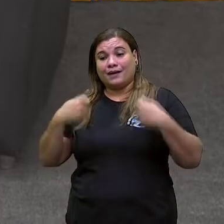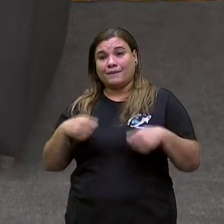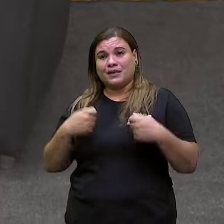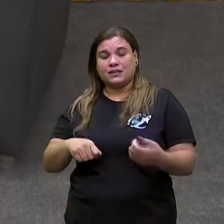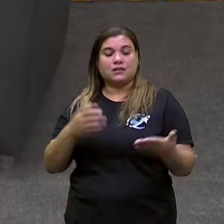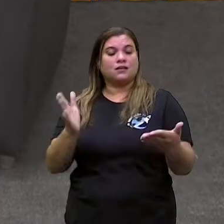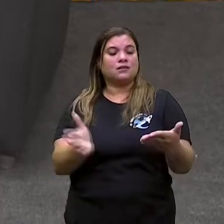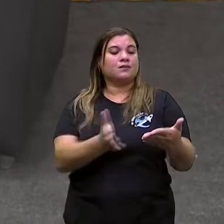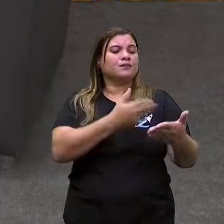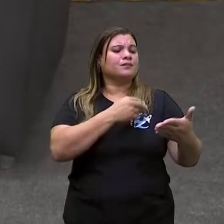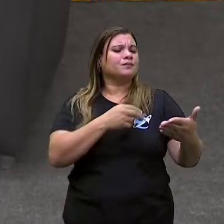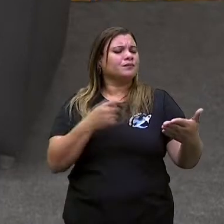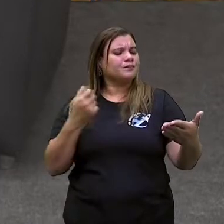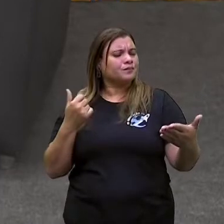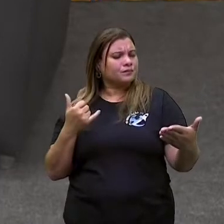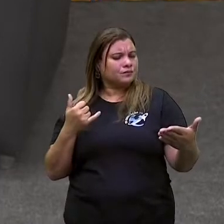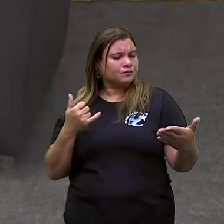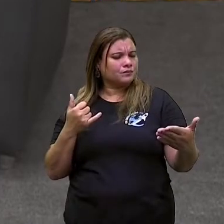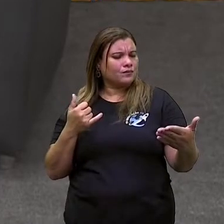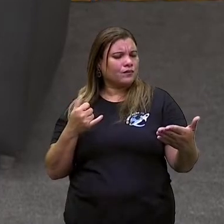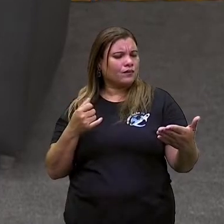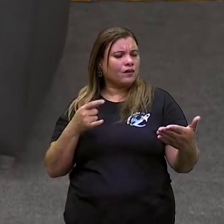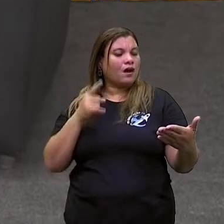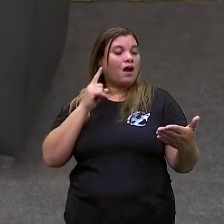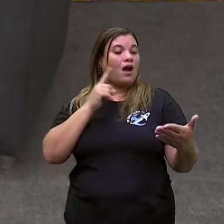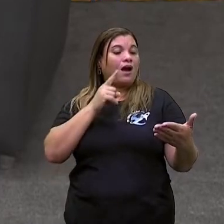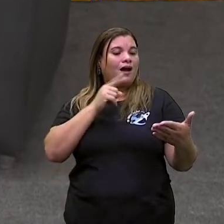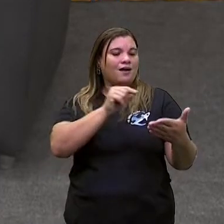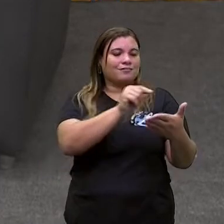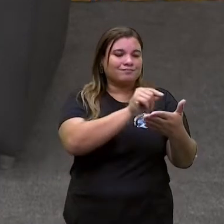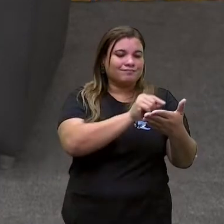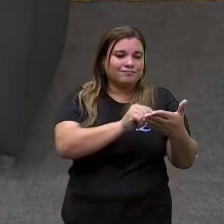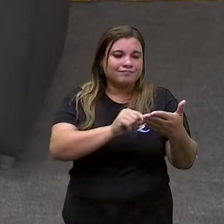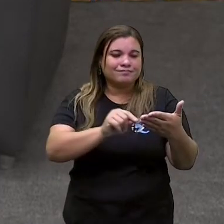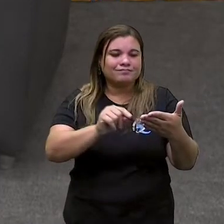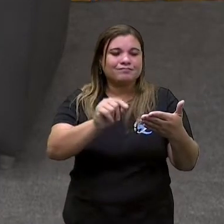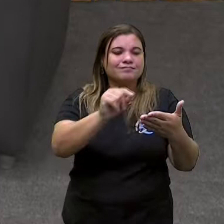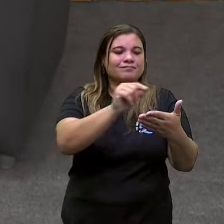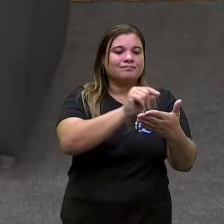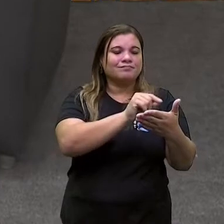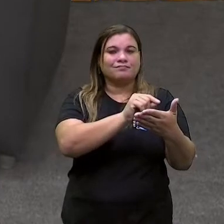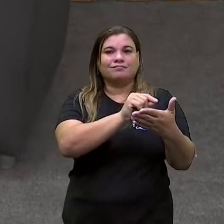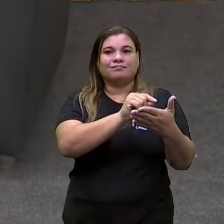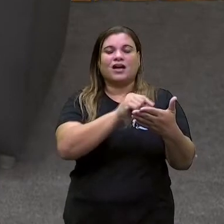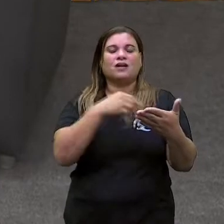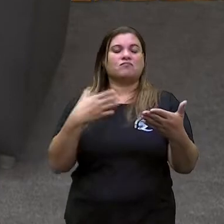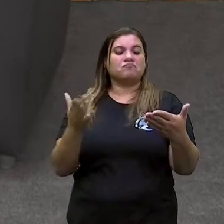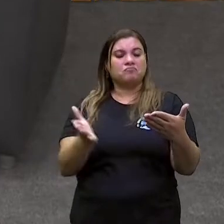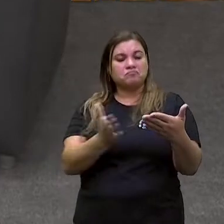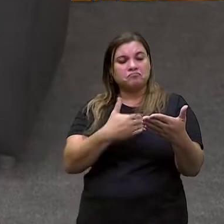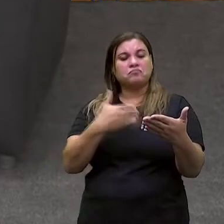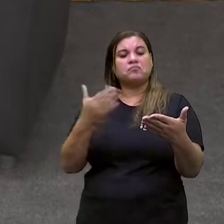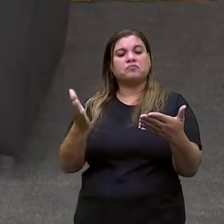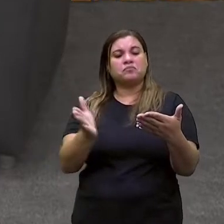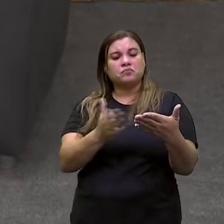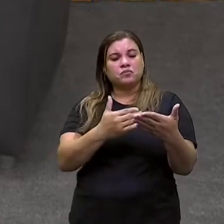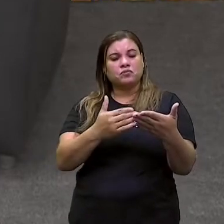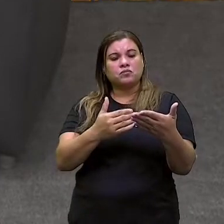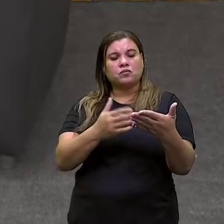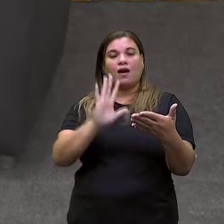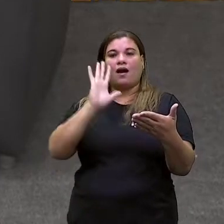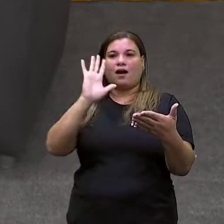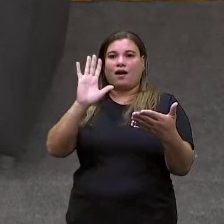mais por lazer, né? Por lazer, que é muito importante, espero falar um pouquinho mais dela daqui para frente um pouquinho, tá